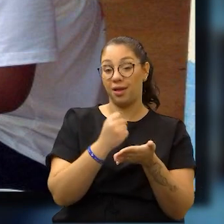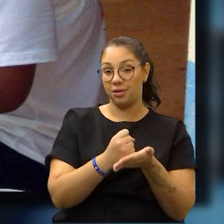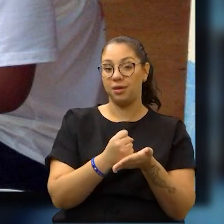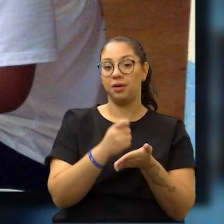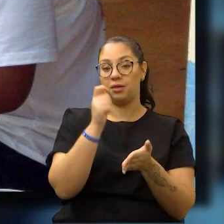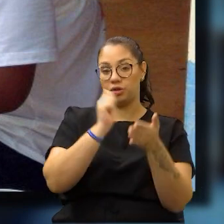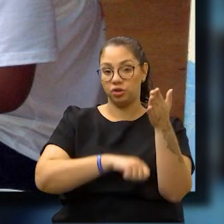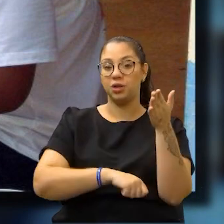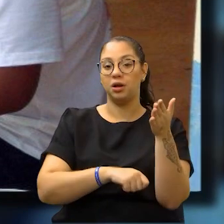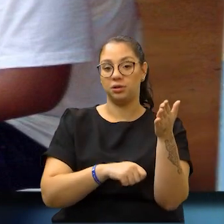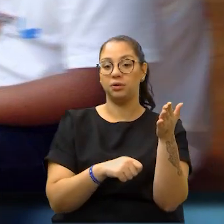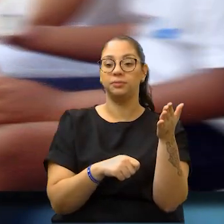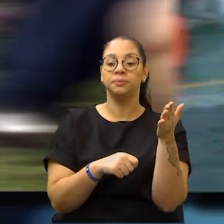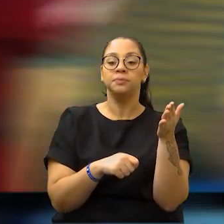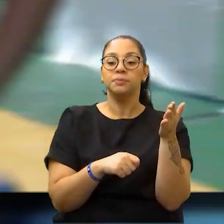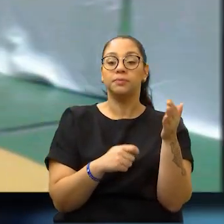registrada,